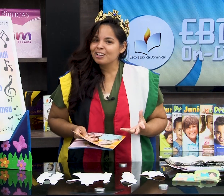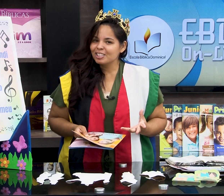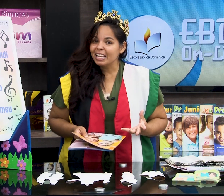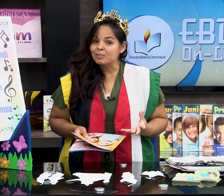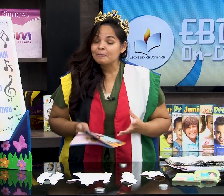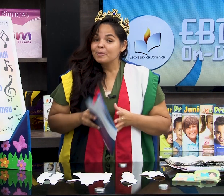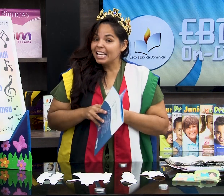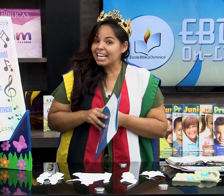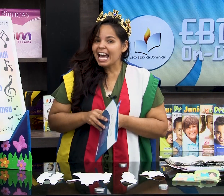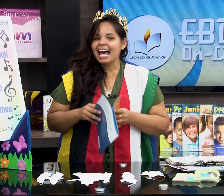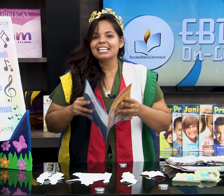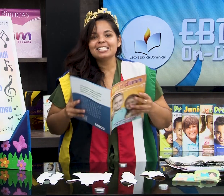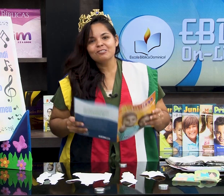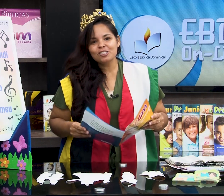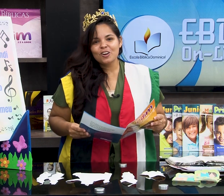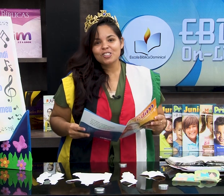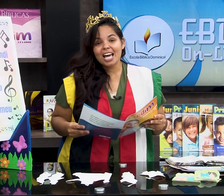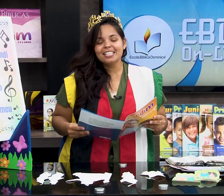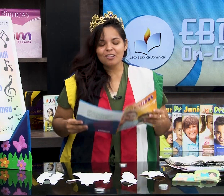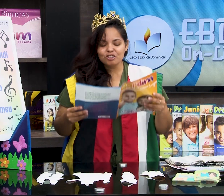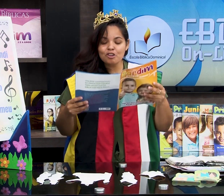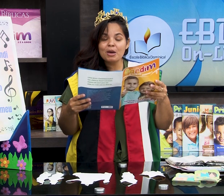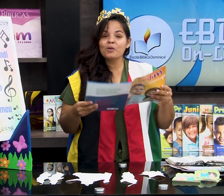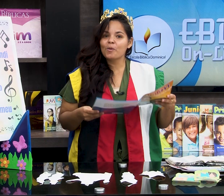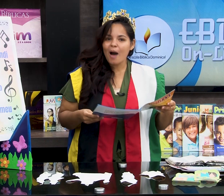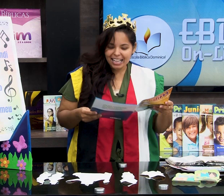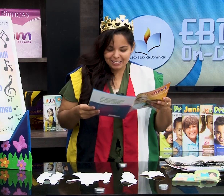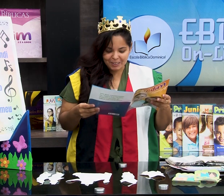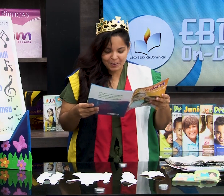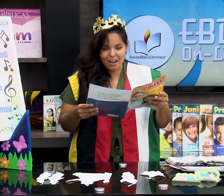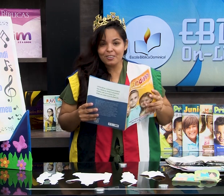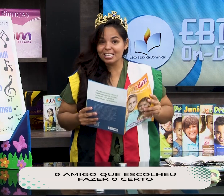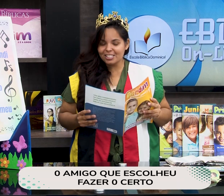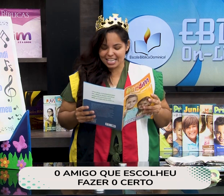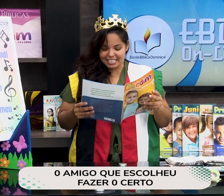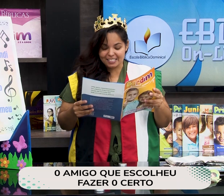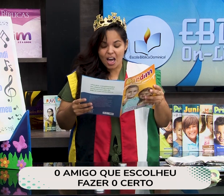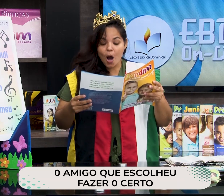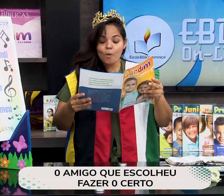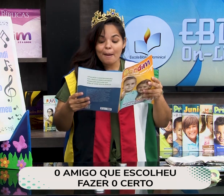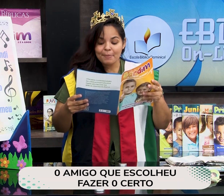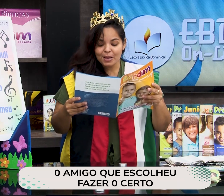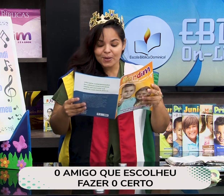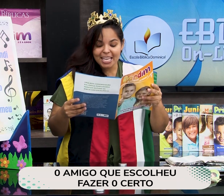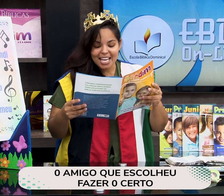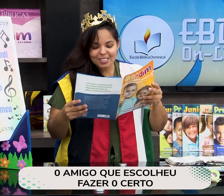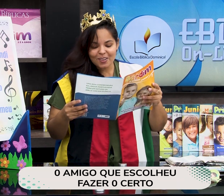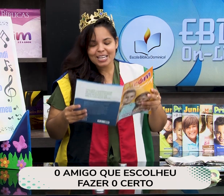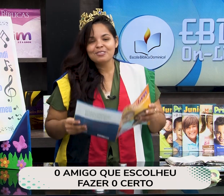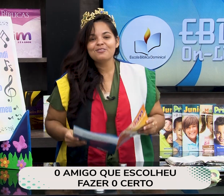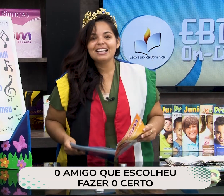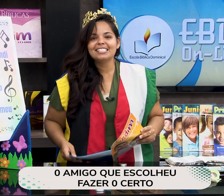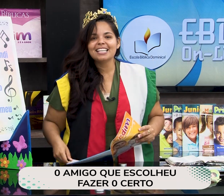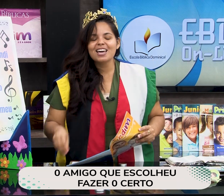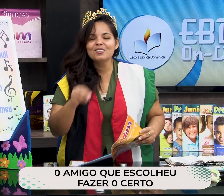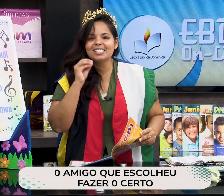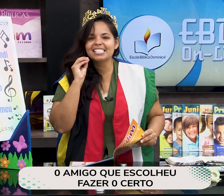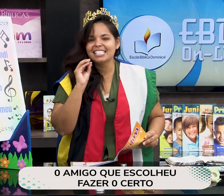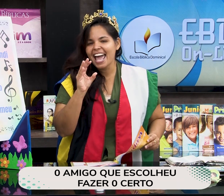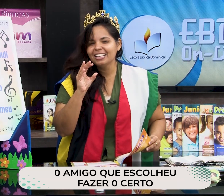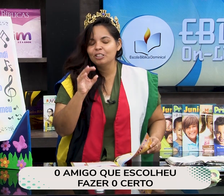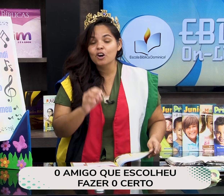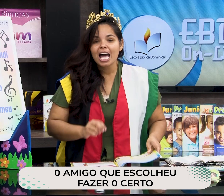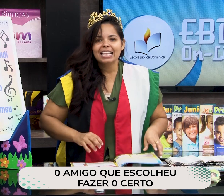da palavra de Deus. E a lição de hoje é a lição de número 4. Olha o que diz: o amigo que escolheu fazer